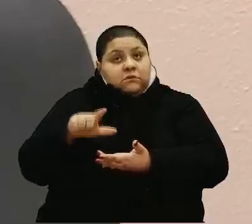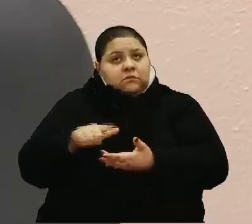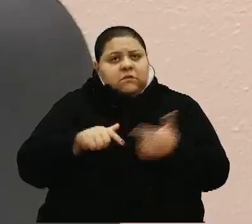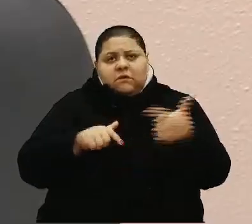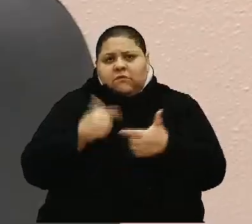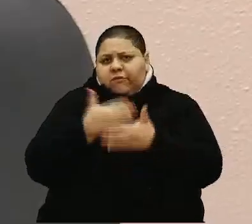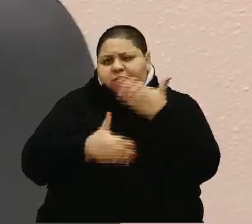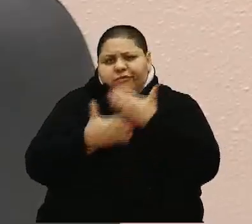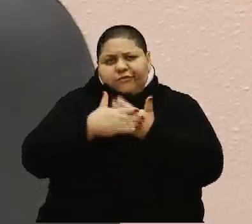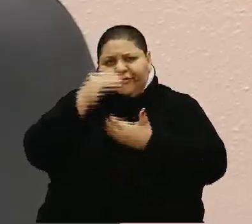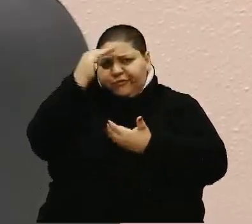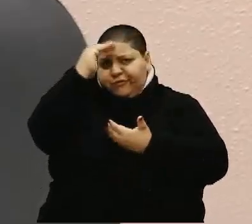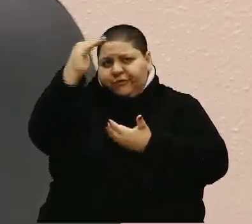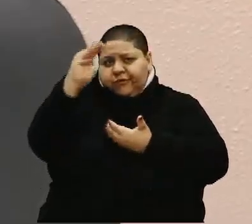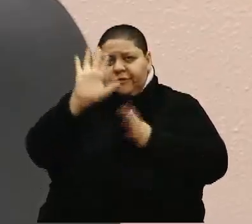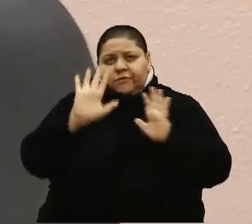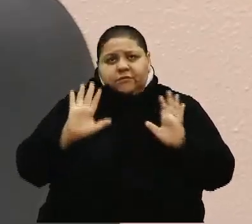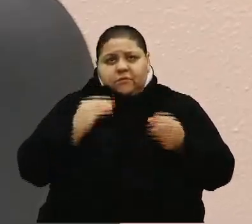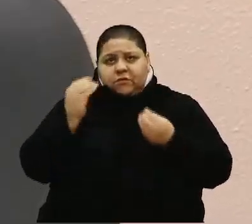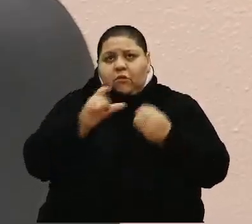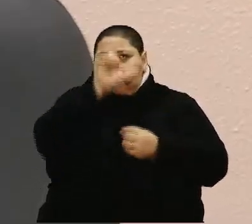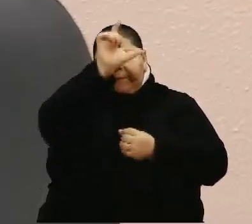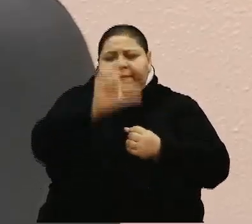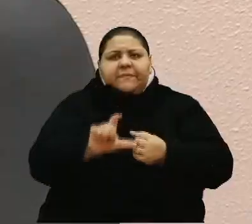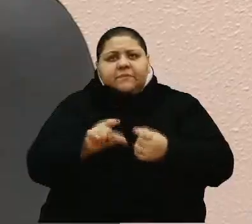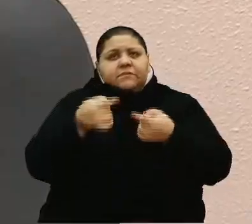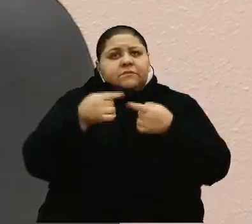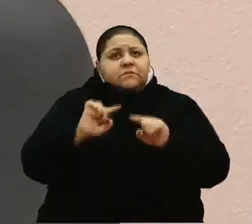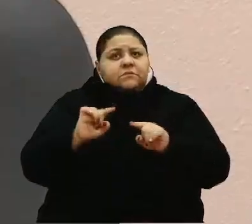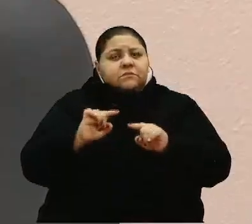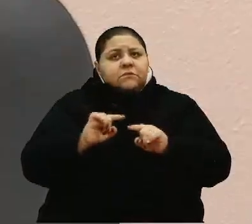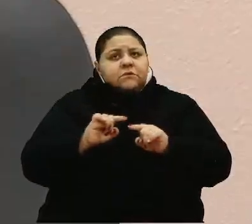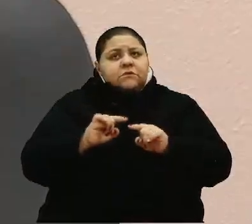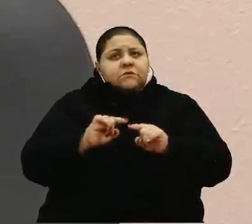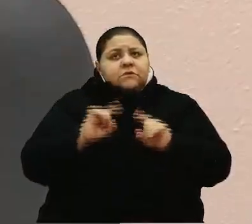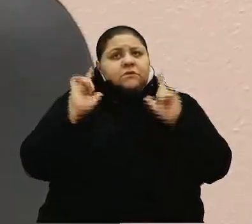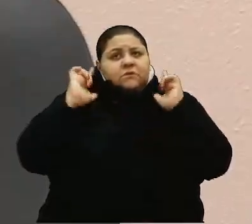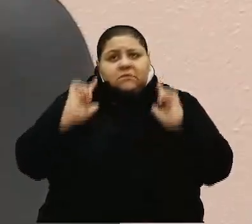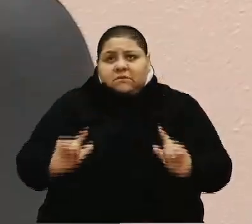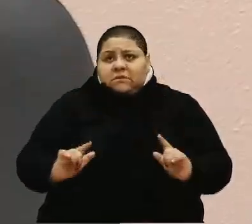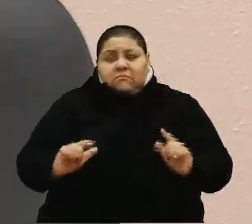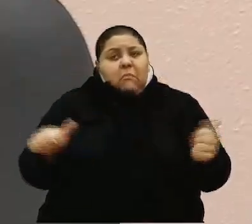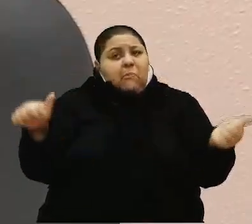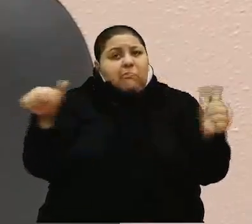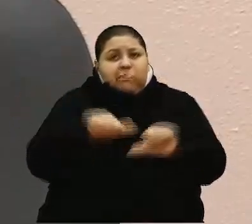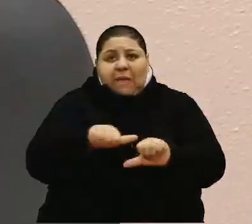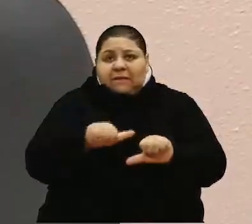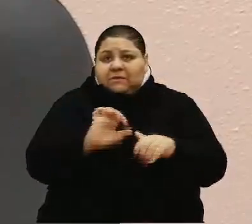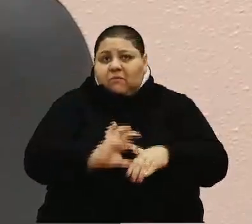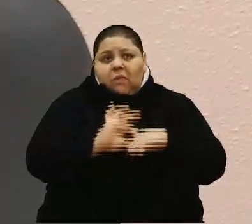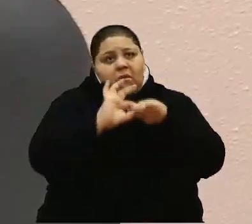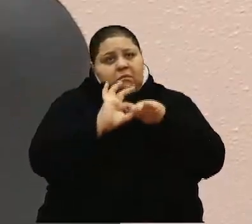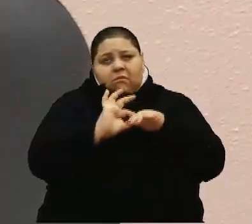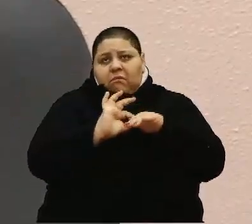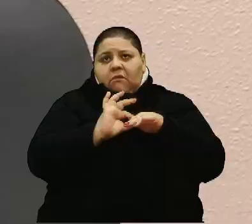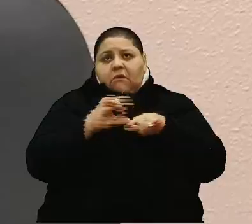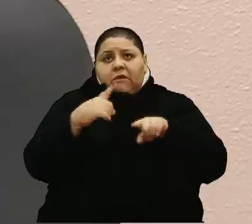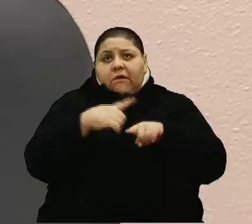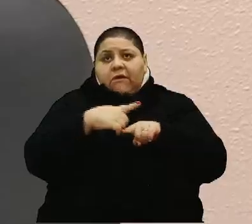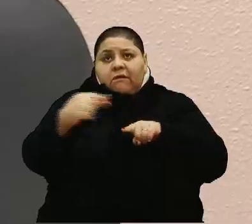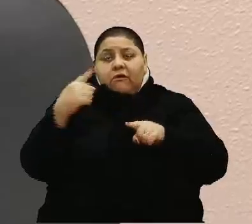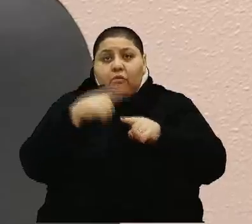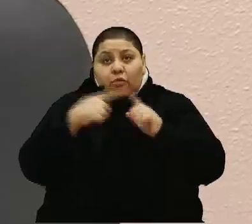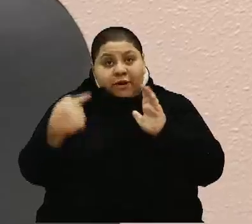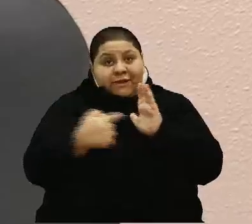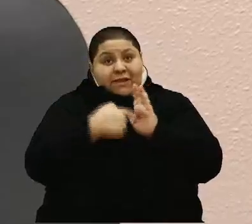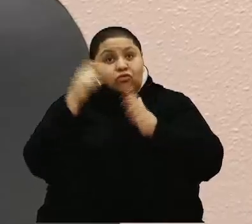todo o respeito que eu tenho ao Samuel enquanto pessoa, mas enquanto gestor, um péssimo gestor. E saiu por denúncias